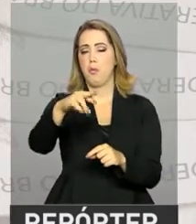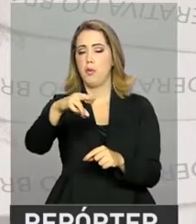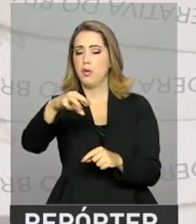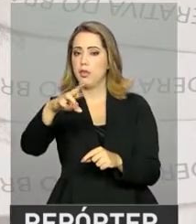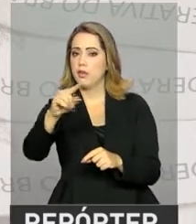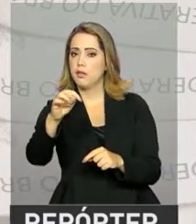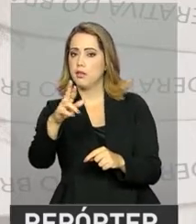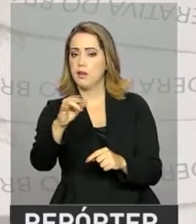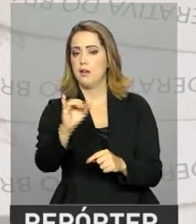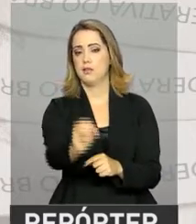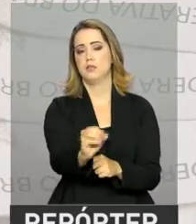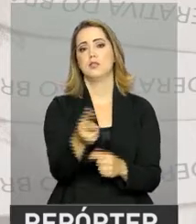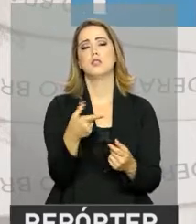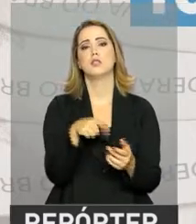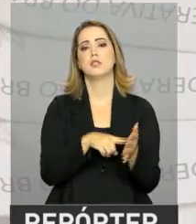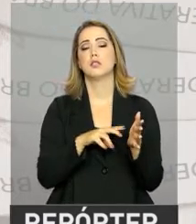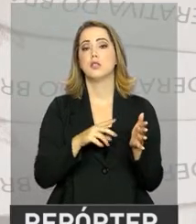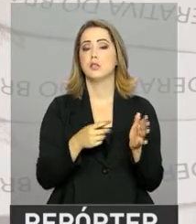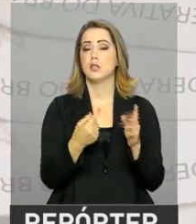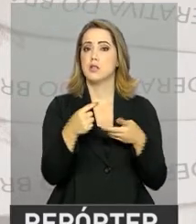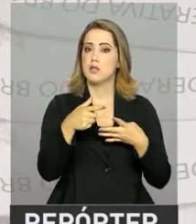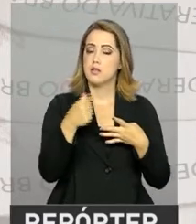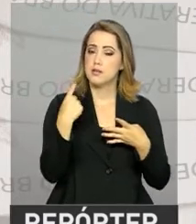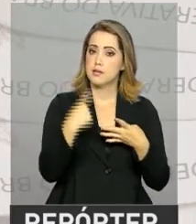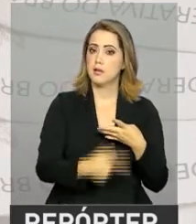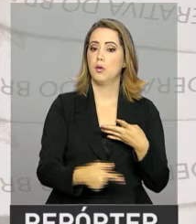queda da inflação, que diminuiu para